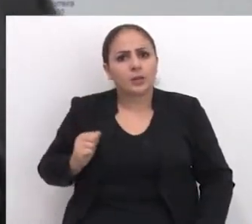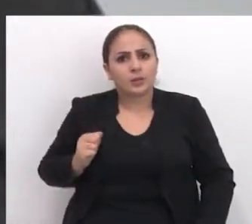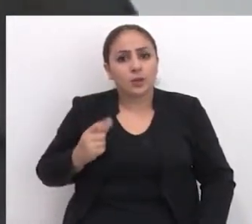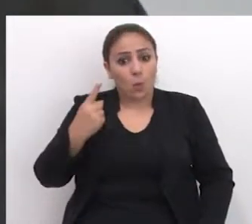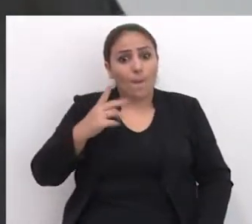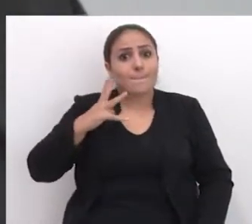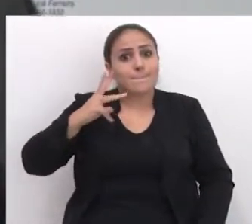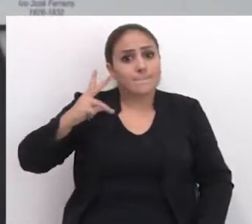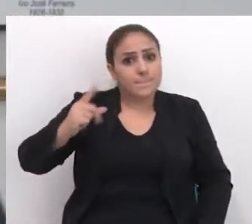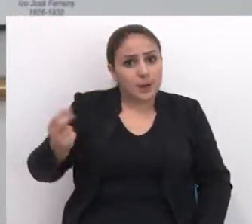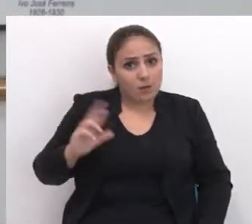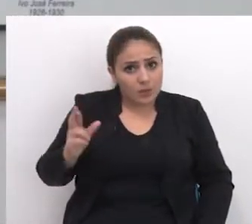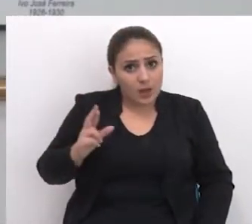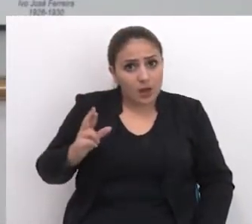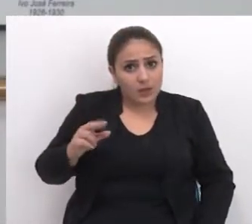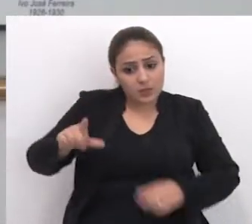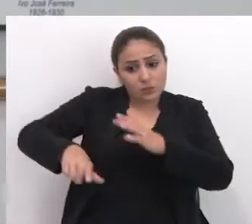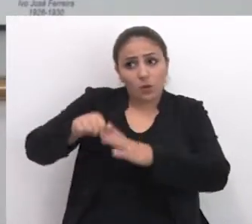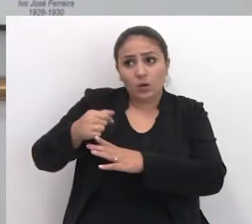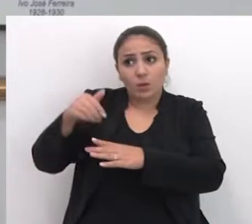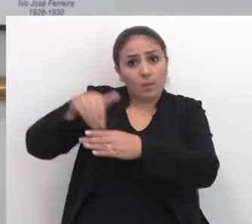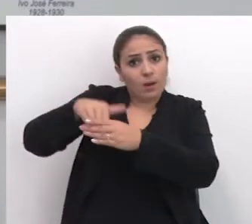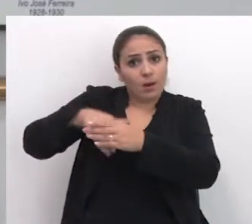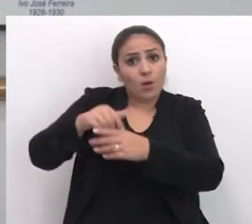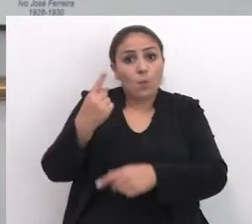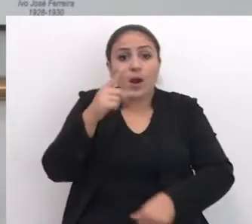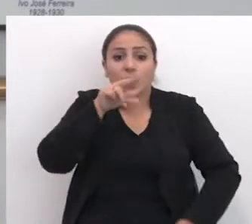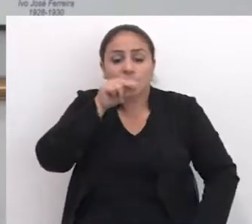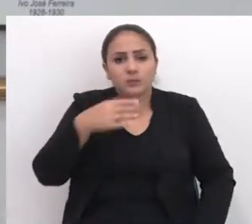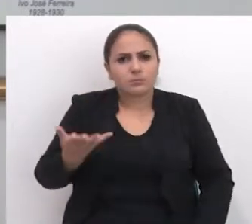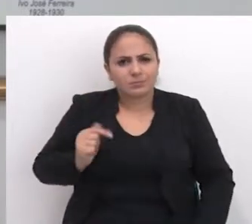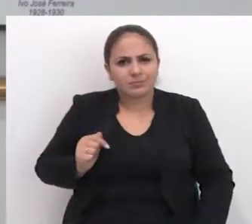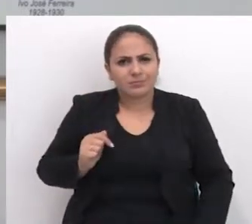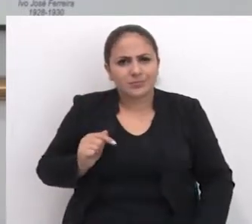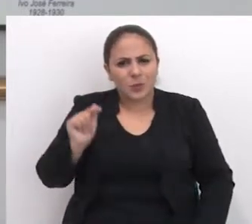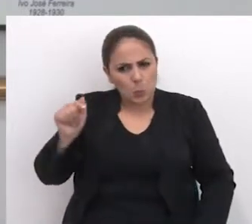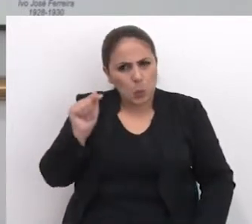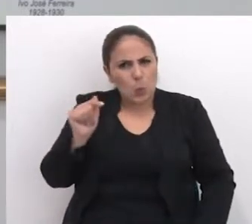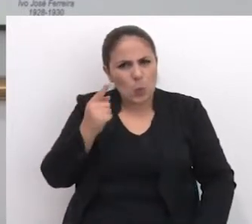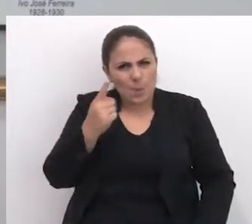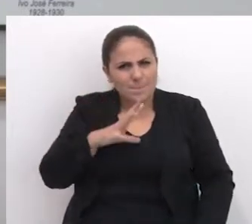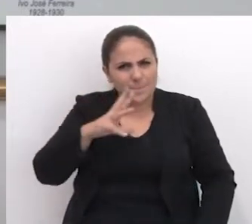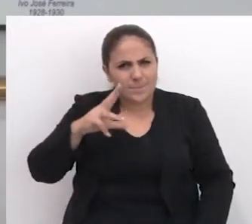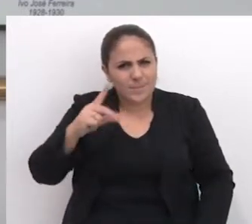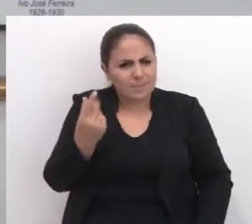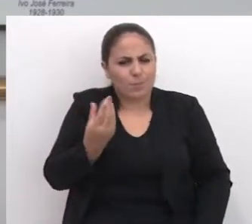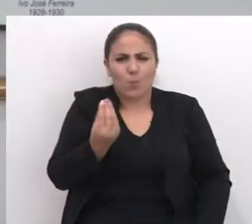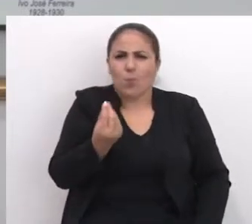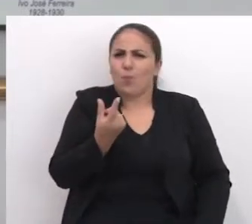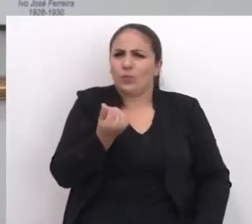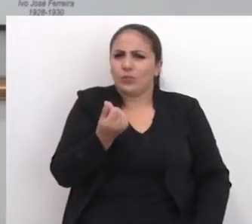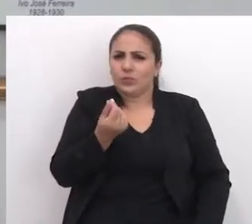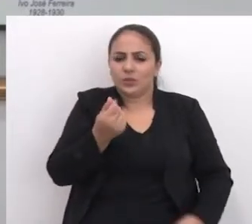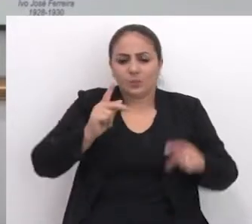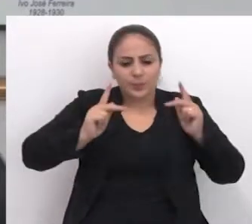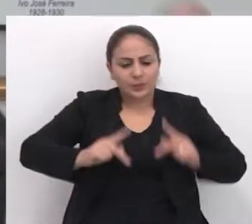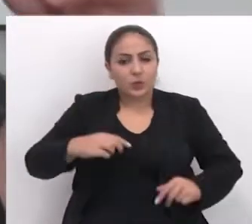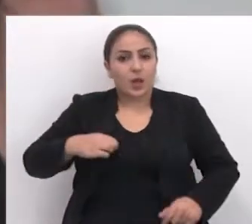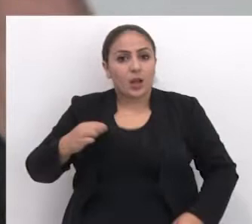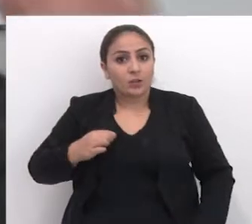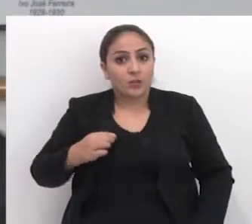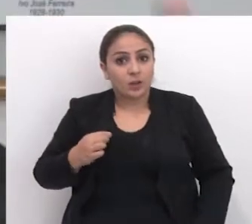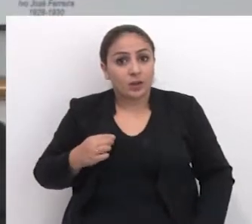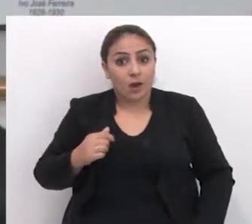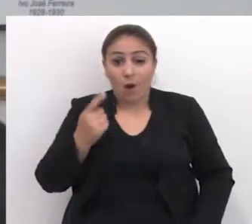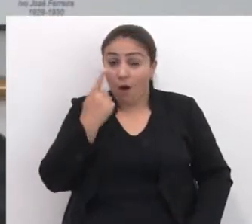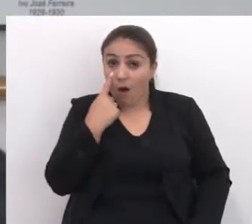com R$1 milhão elege uma galinha dessa. Porque com R$1 milhão é muito dinheiro para um candidato